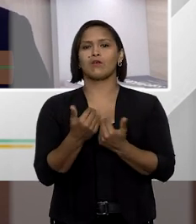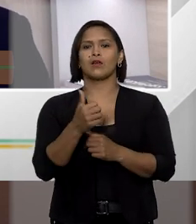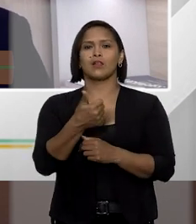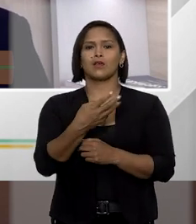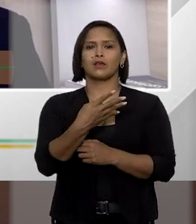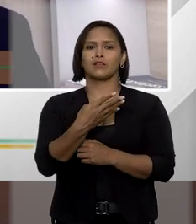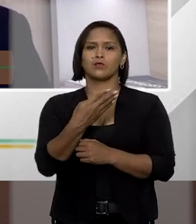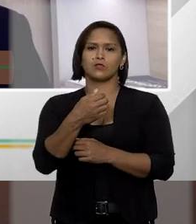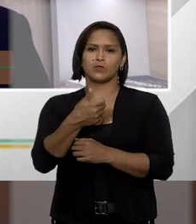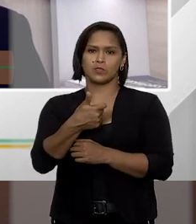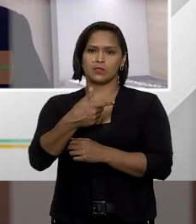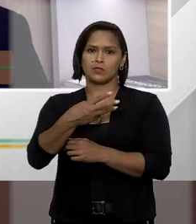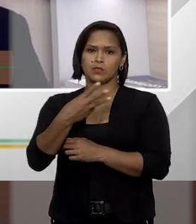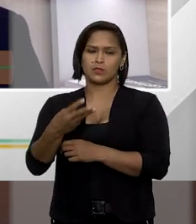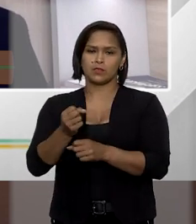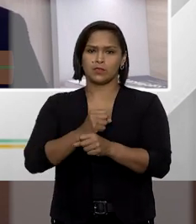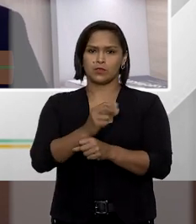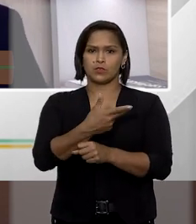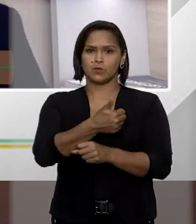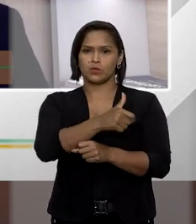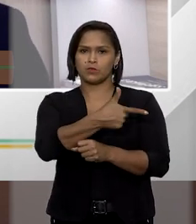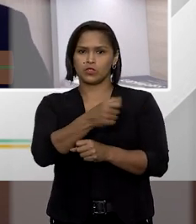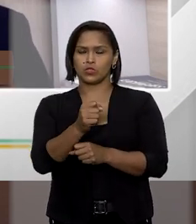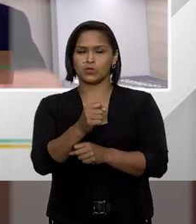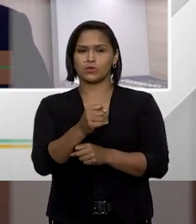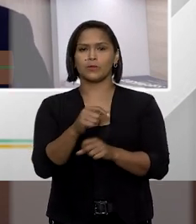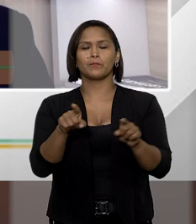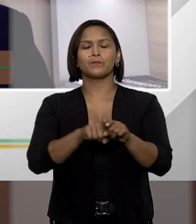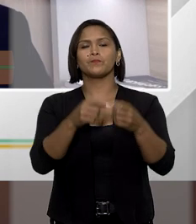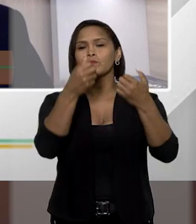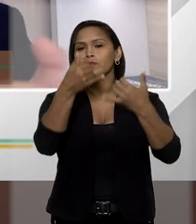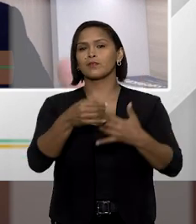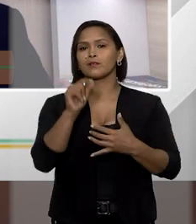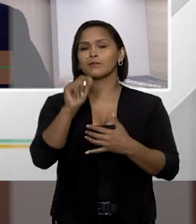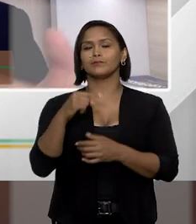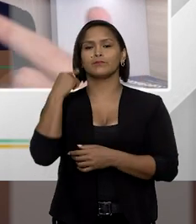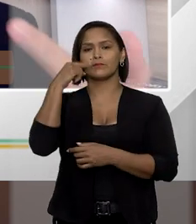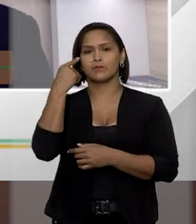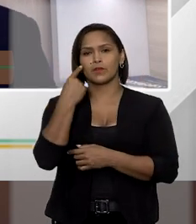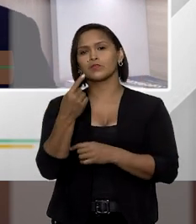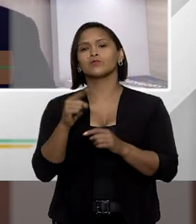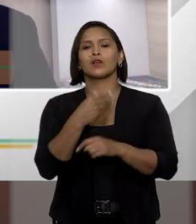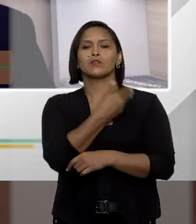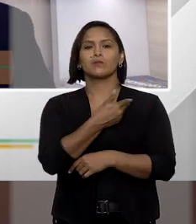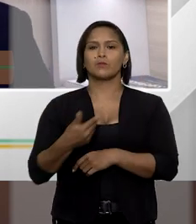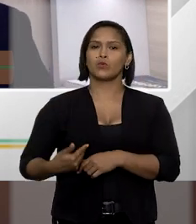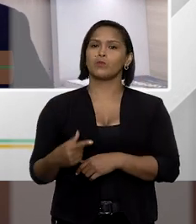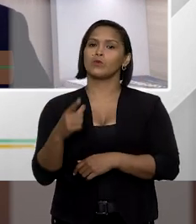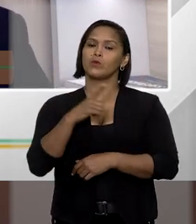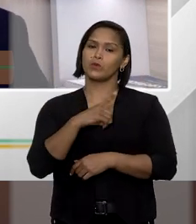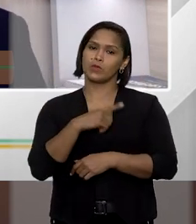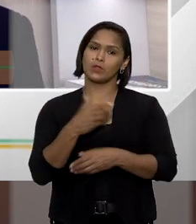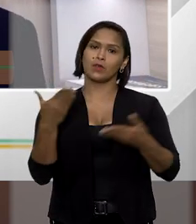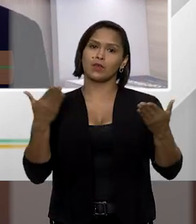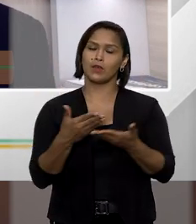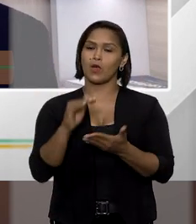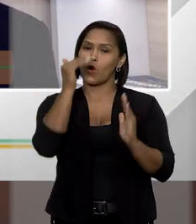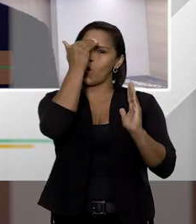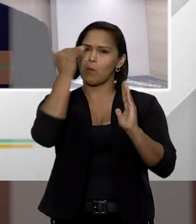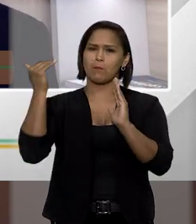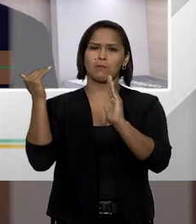Lei 14.133 de 2021, disse que os advogados públicos têm doravante